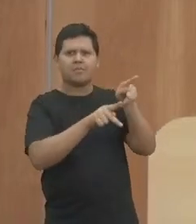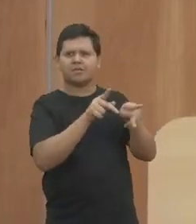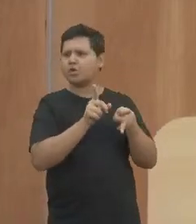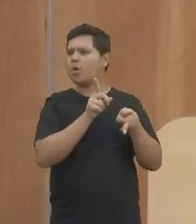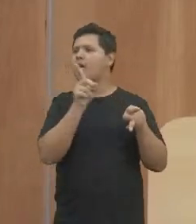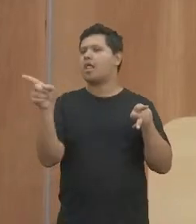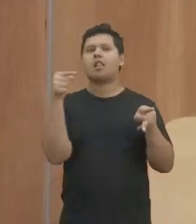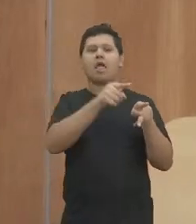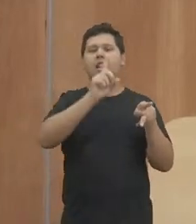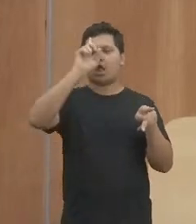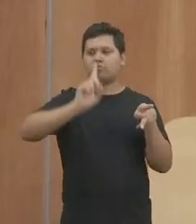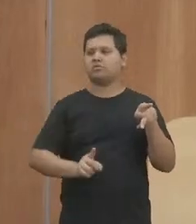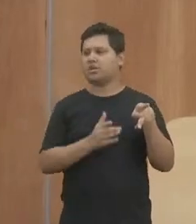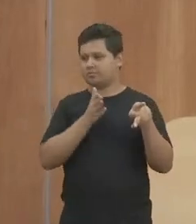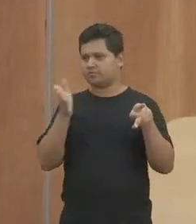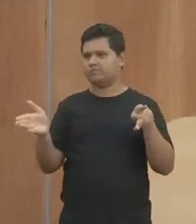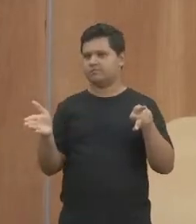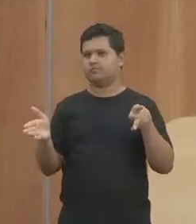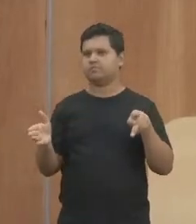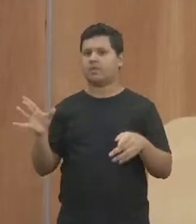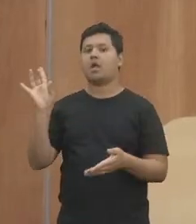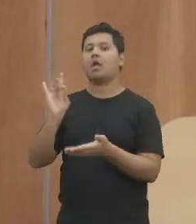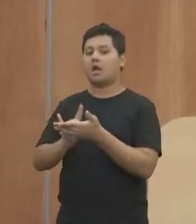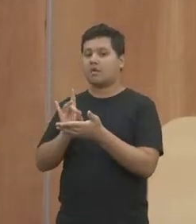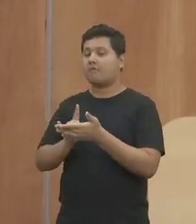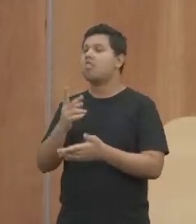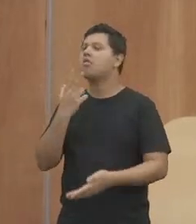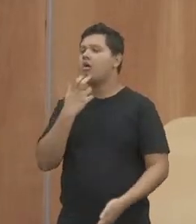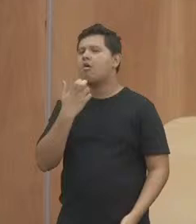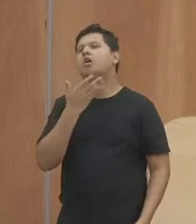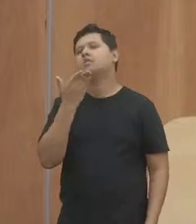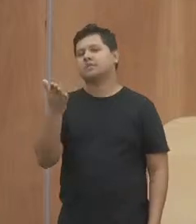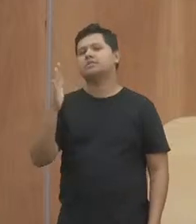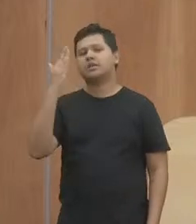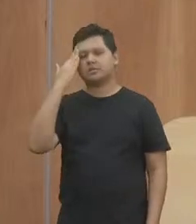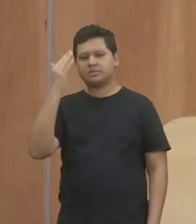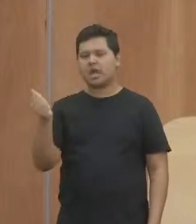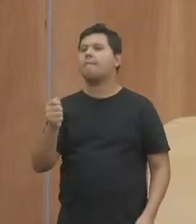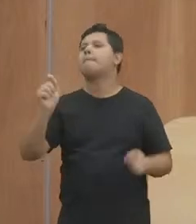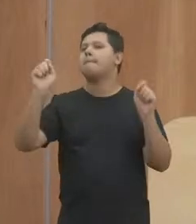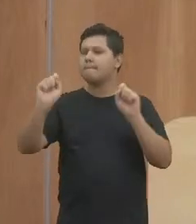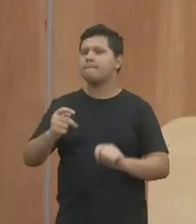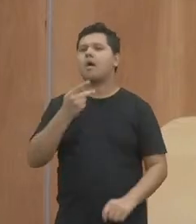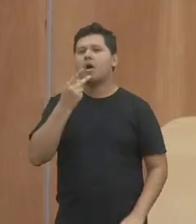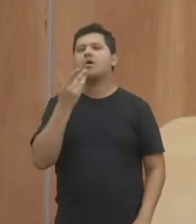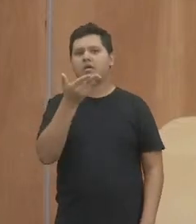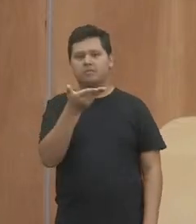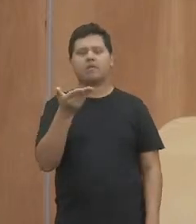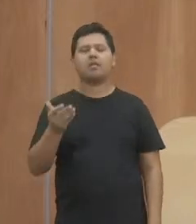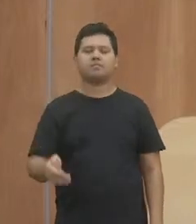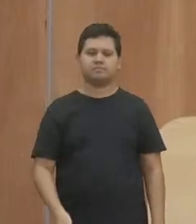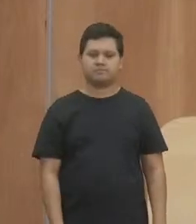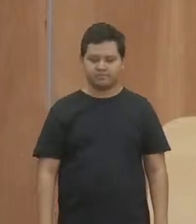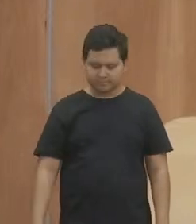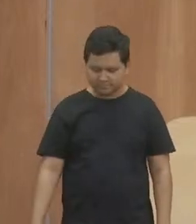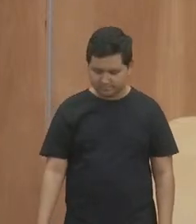de vocês. É a verdade, Valmir, o senhor sabe bem disso. Pode falar, Valmir, eu concedo a parte ao senhor.